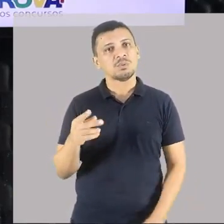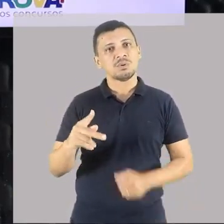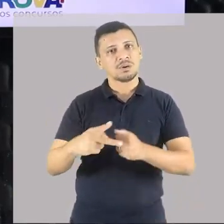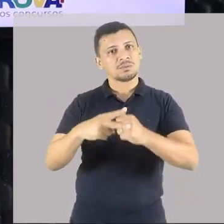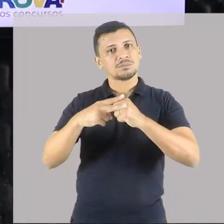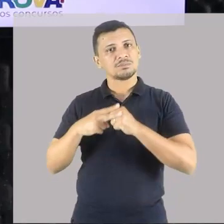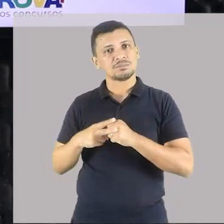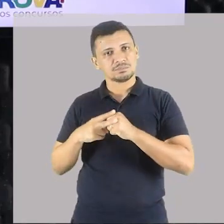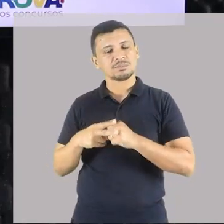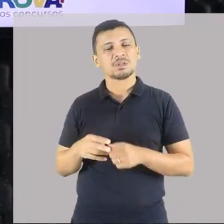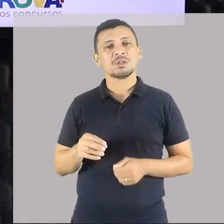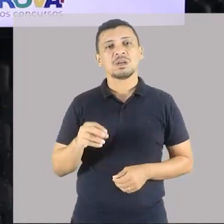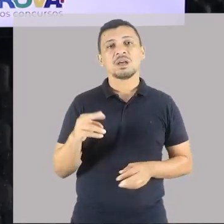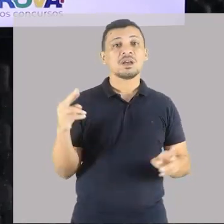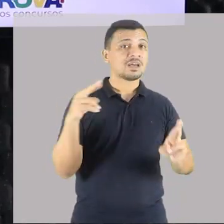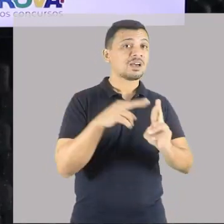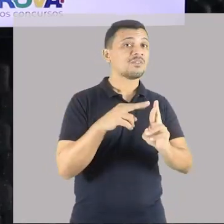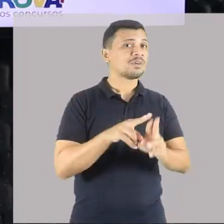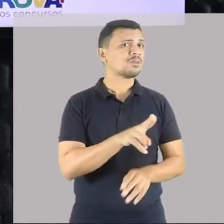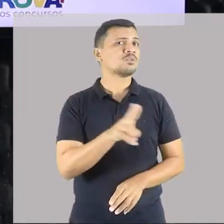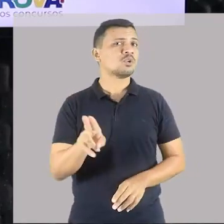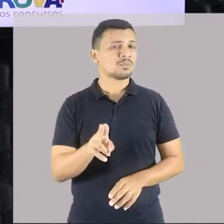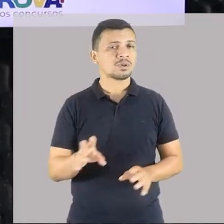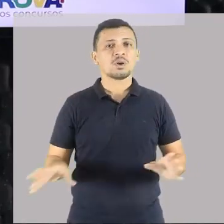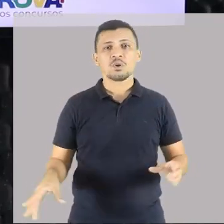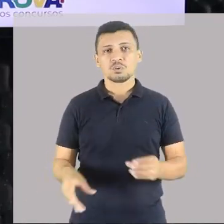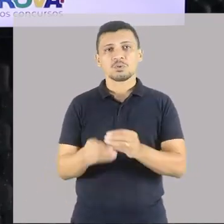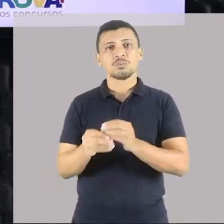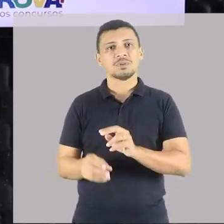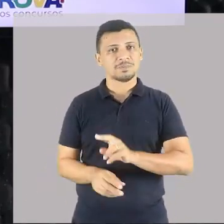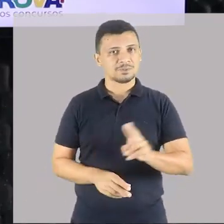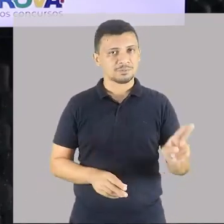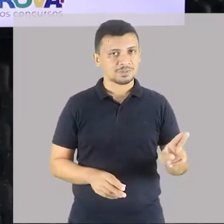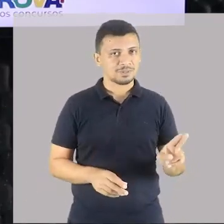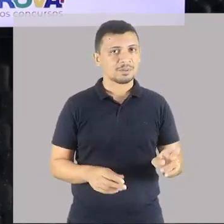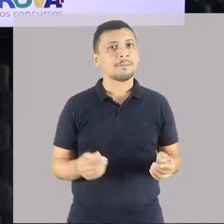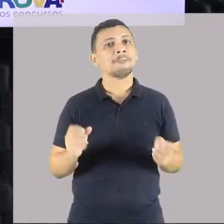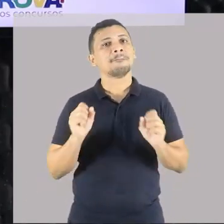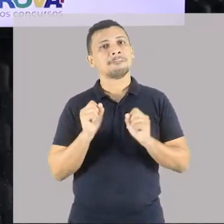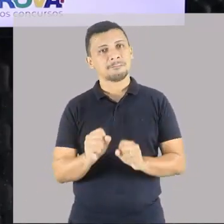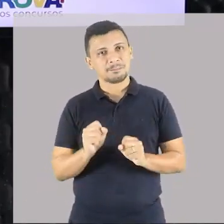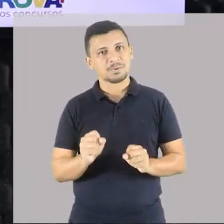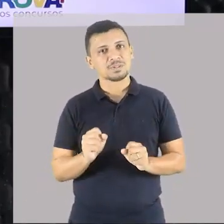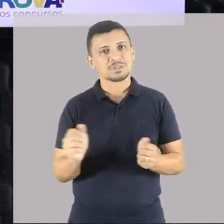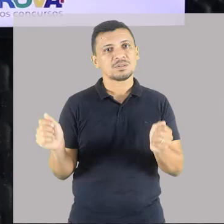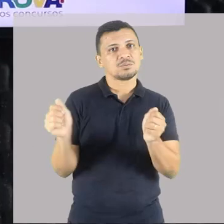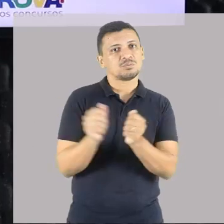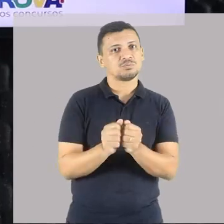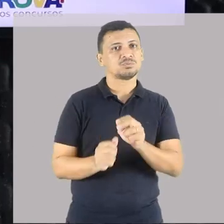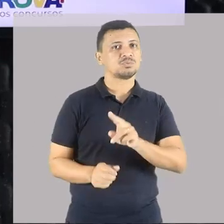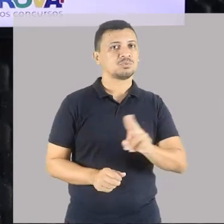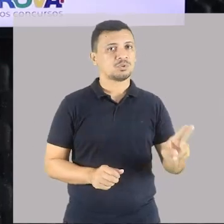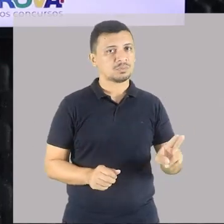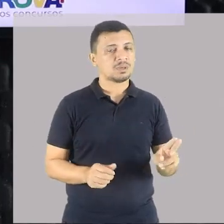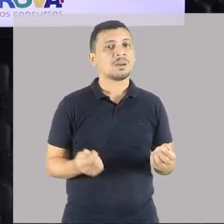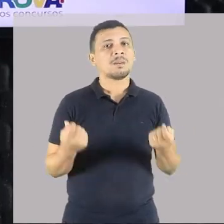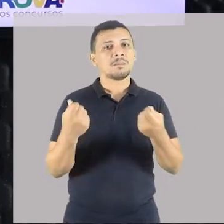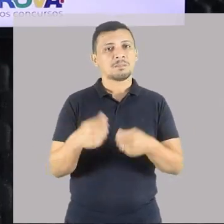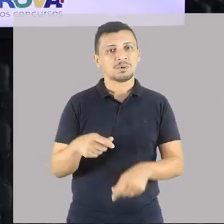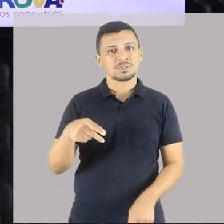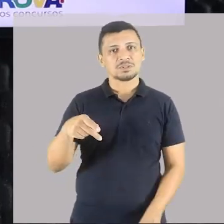passiva. Se ele se refere ao nome, ele pode ser um complemento nominal, ele pode ser um adjunto adnominal, ele pode